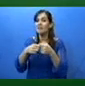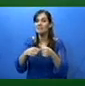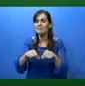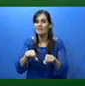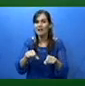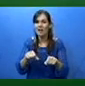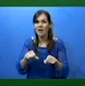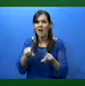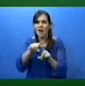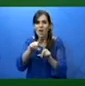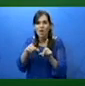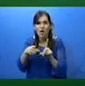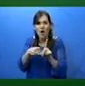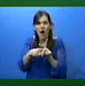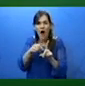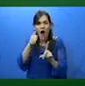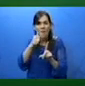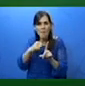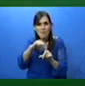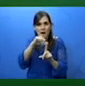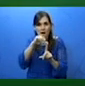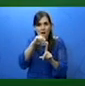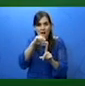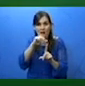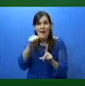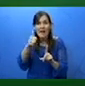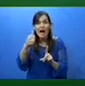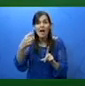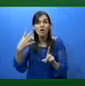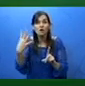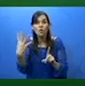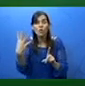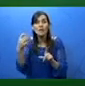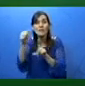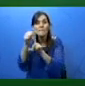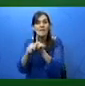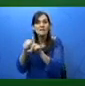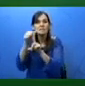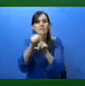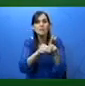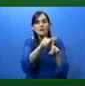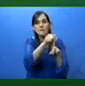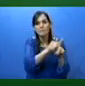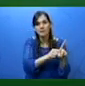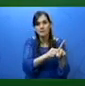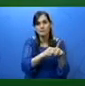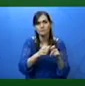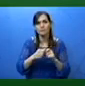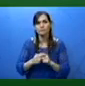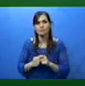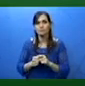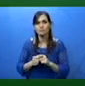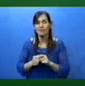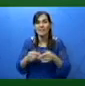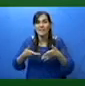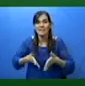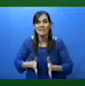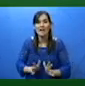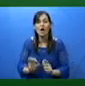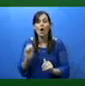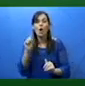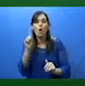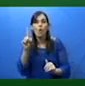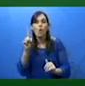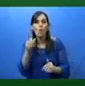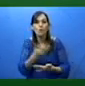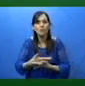de 14 meses. Aqui outra unidade. E frequentemente nasce apenas um filhote de